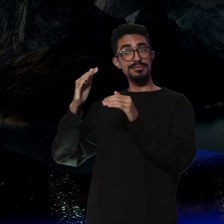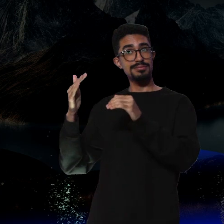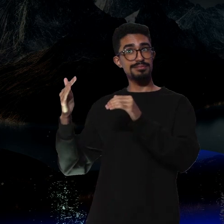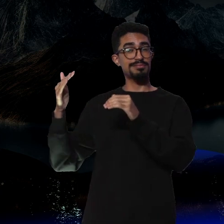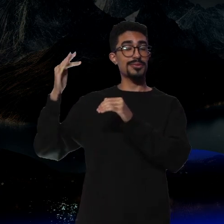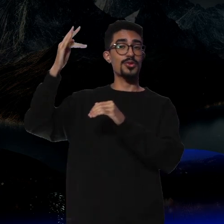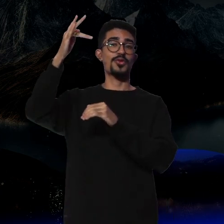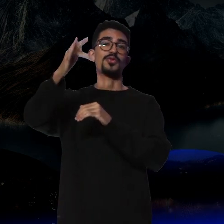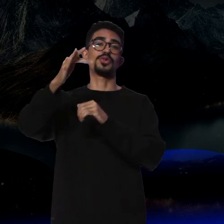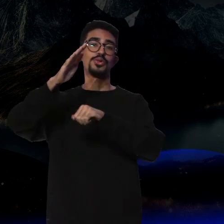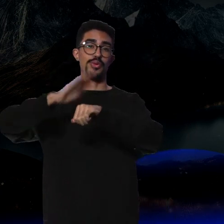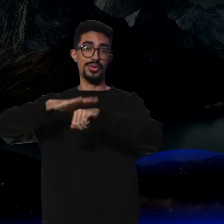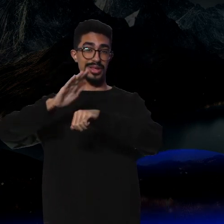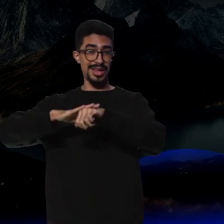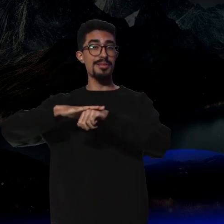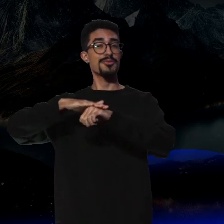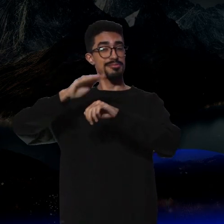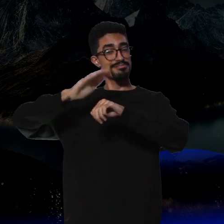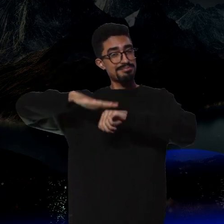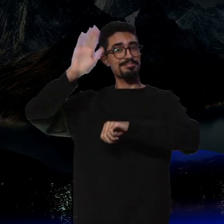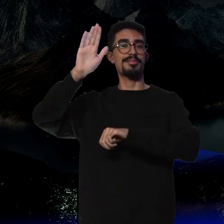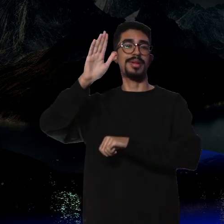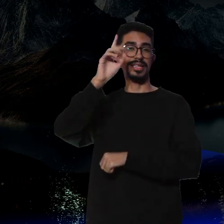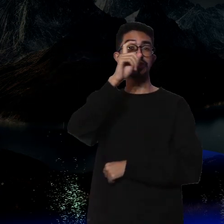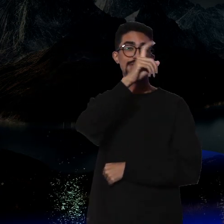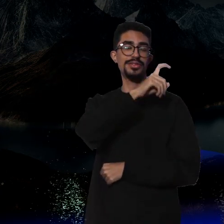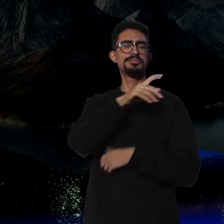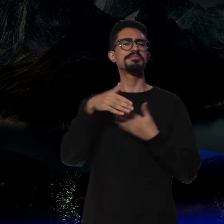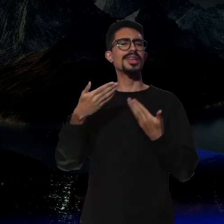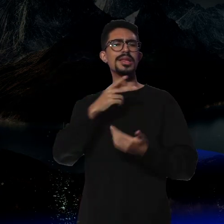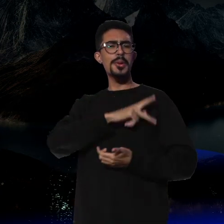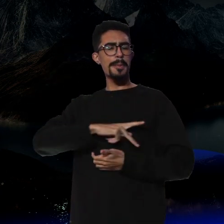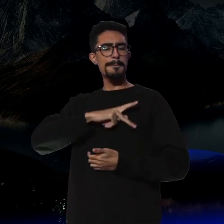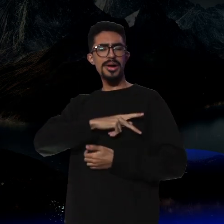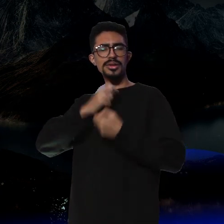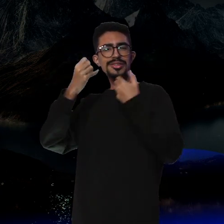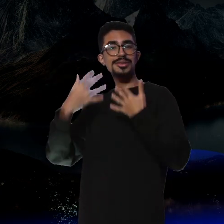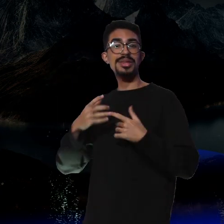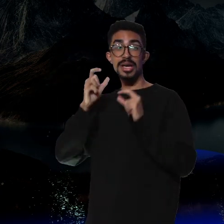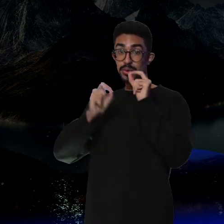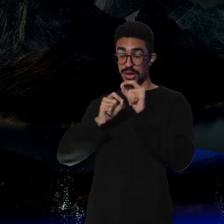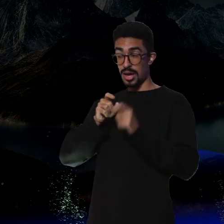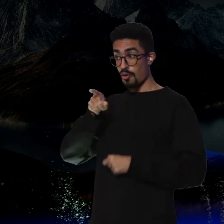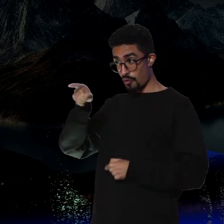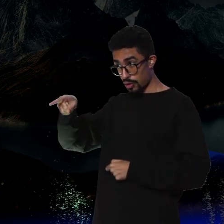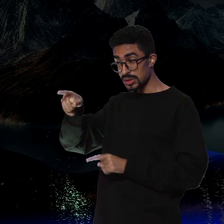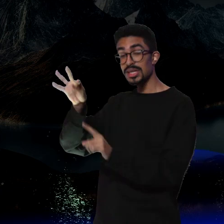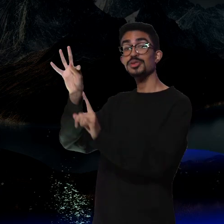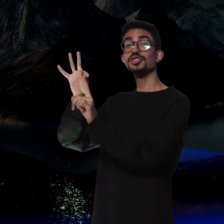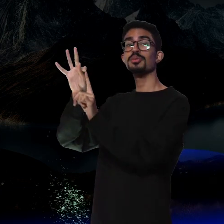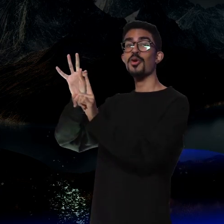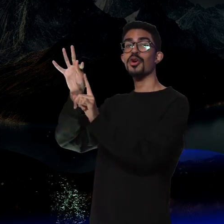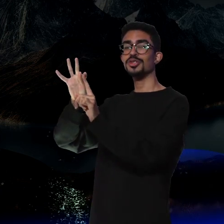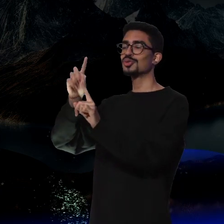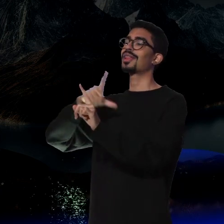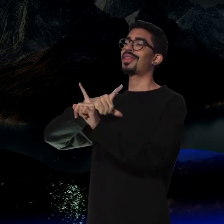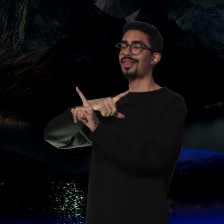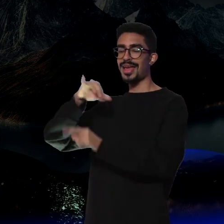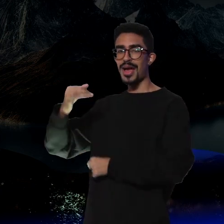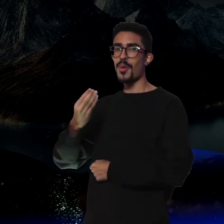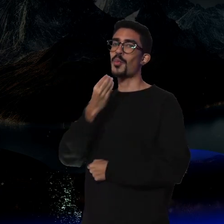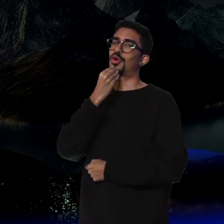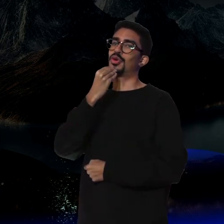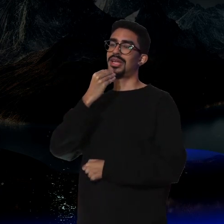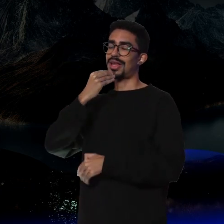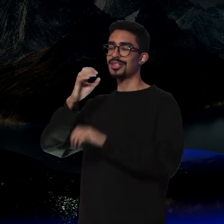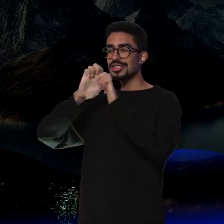grande questão é que o que Paulo estava dizendo para Timóteo é que ele tinha uma janela de oportunidade para anunciar e pregar